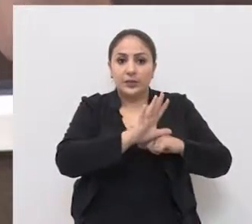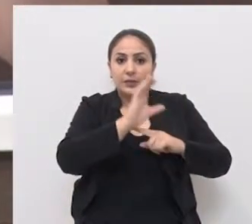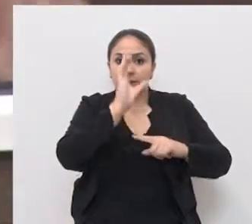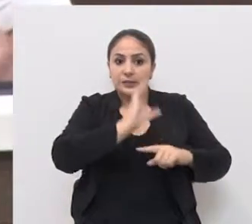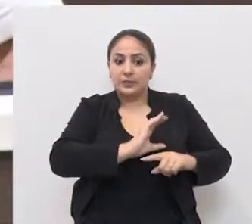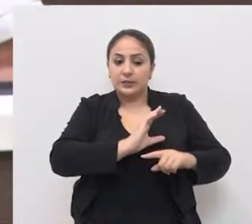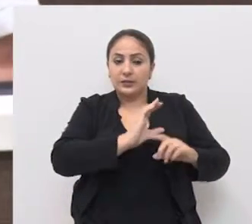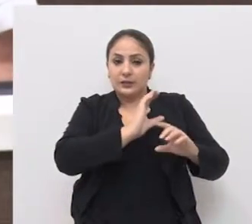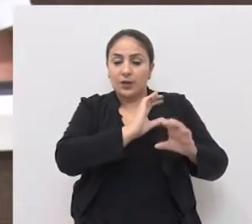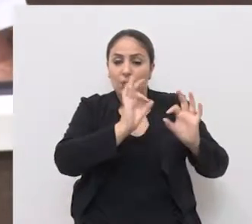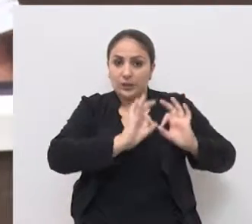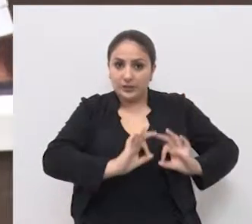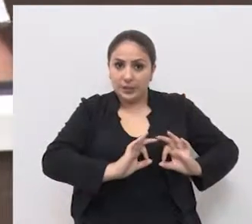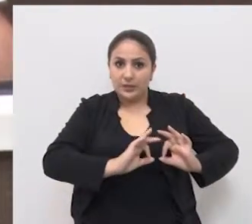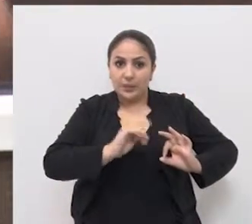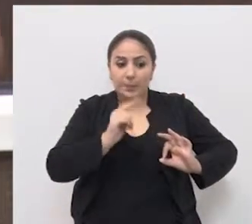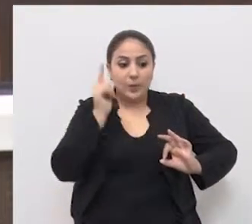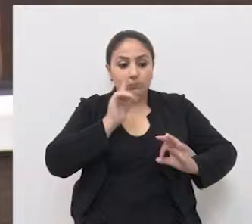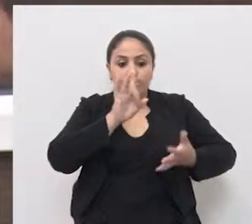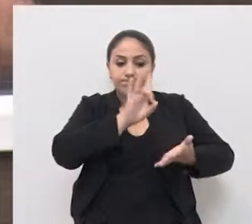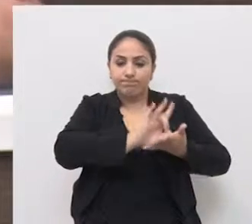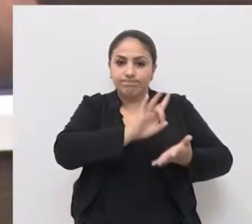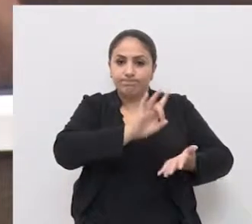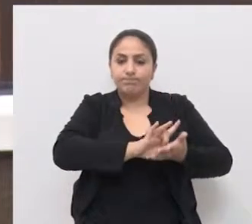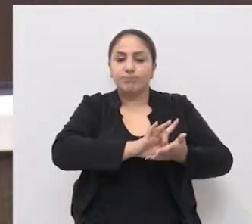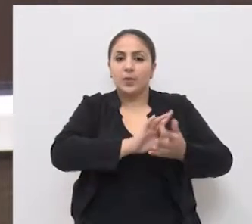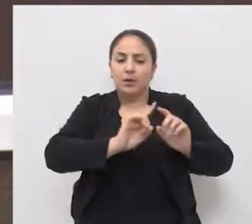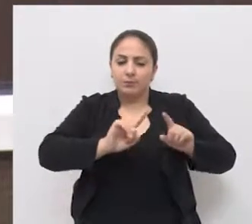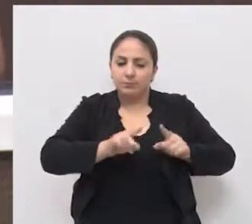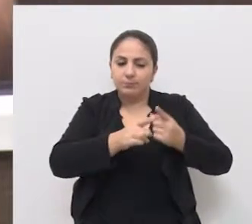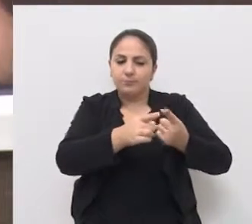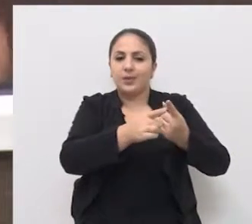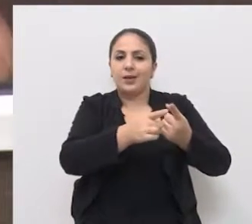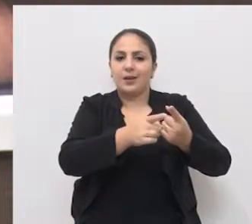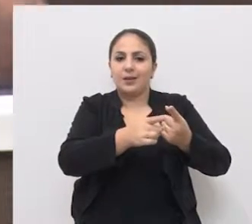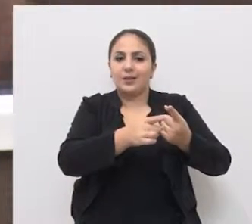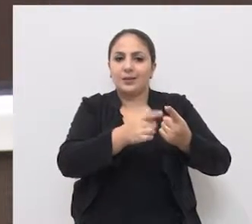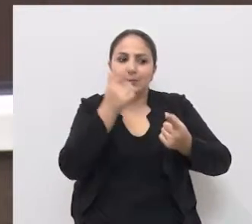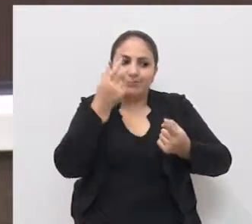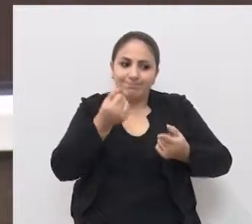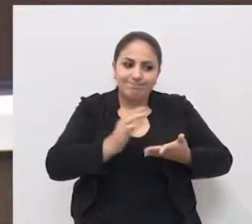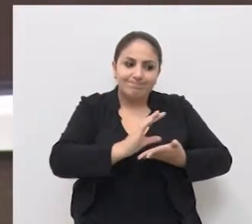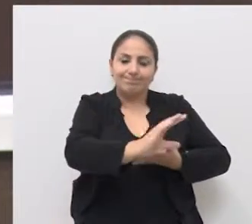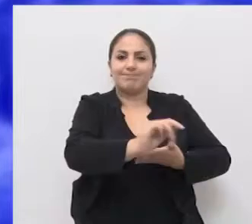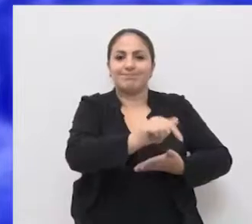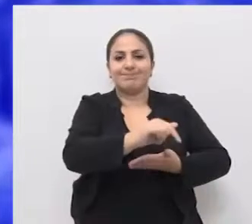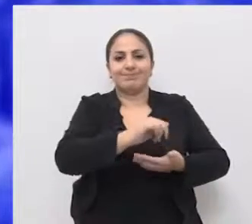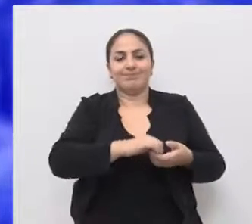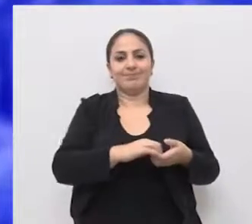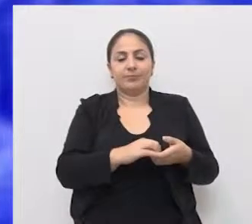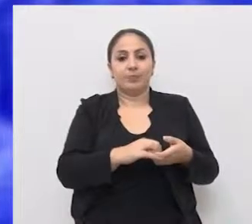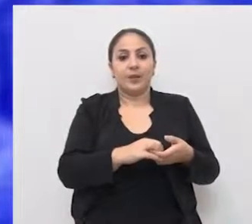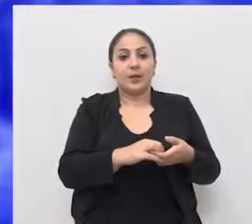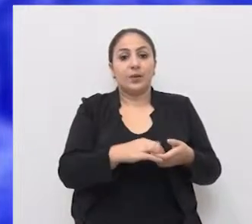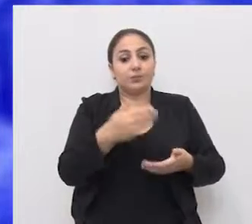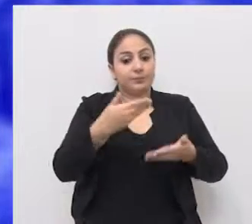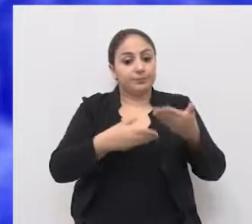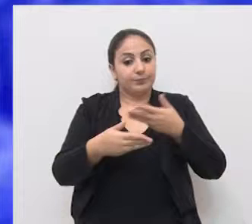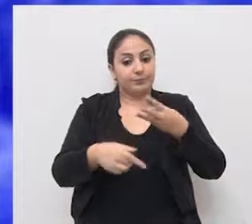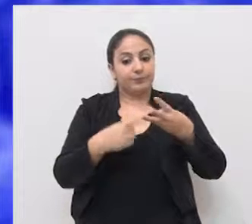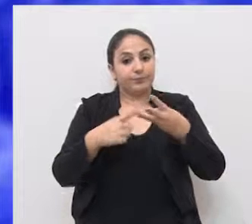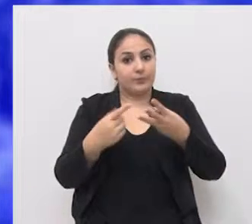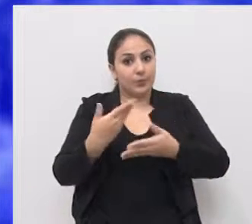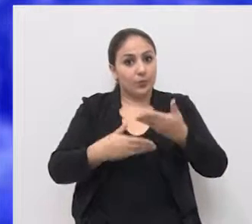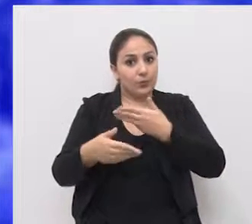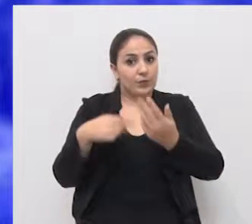com a sociedade civil organizada, para efetivamente provocar uma dedução maior. E por intermédio do